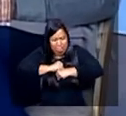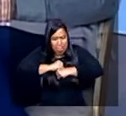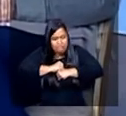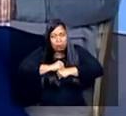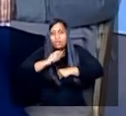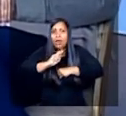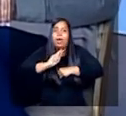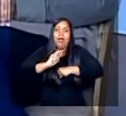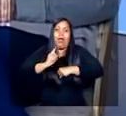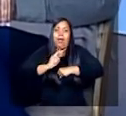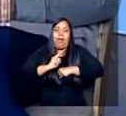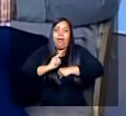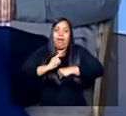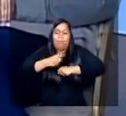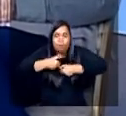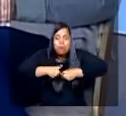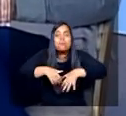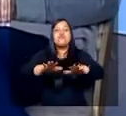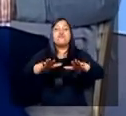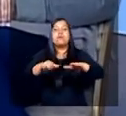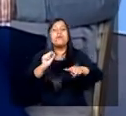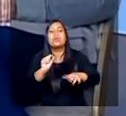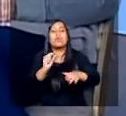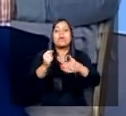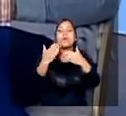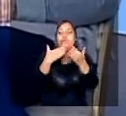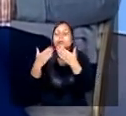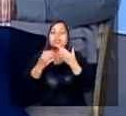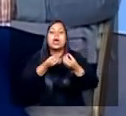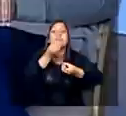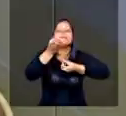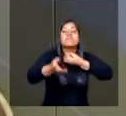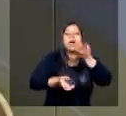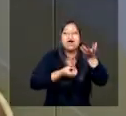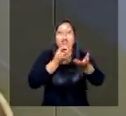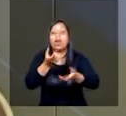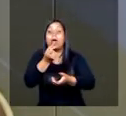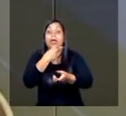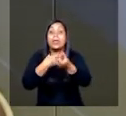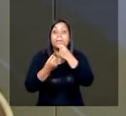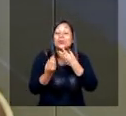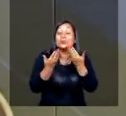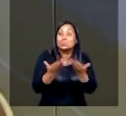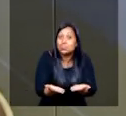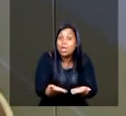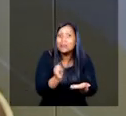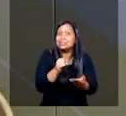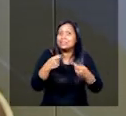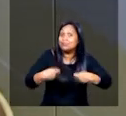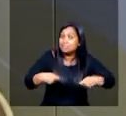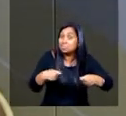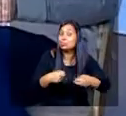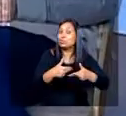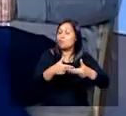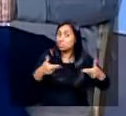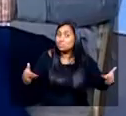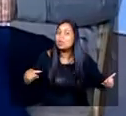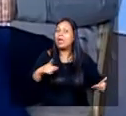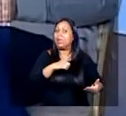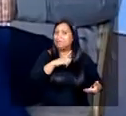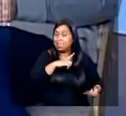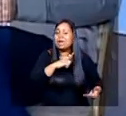corpo. Para não garrar no corpo, tem que conversar, tem que falar, tem que medicar, se for necessário, para que as coisas tenham